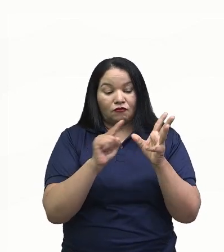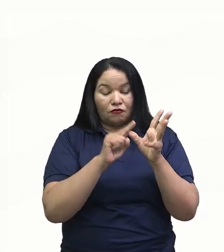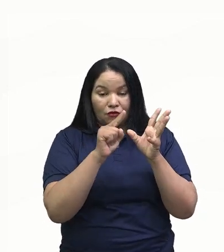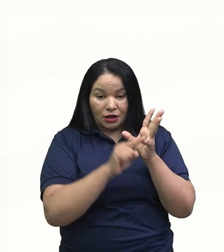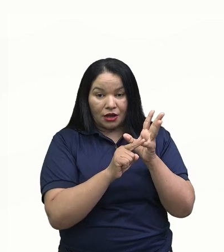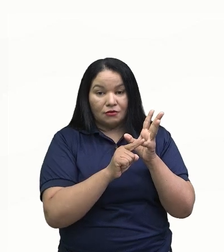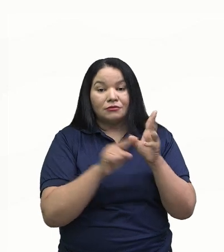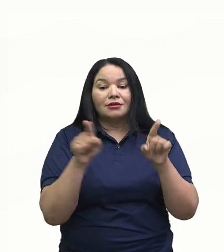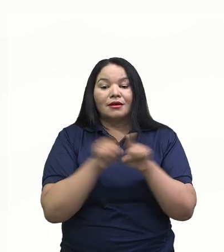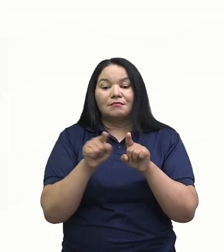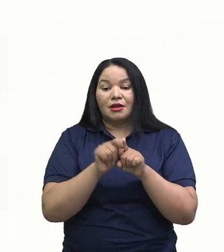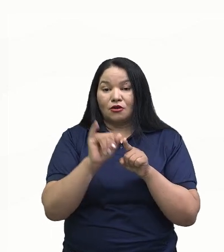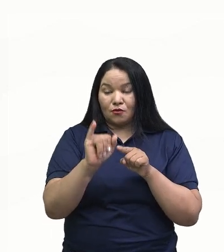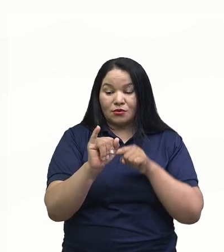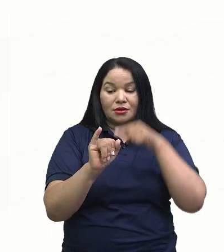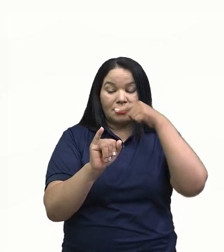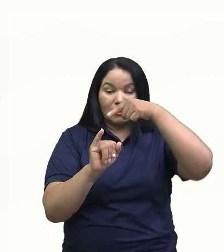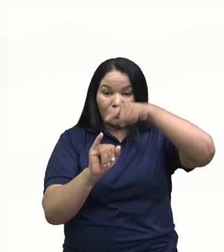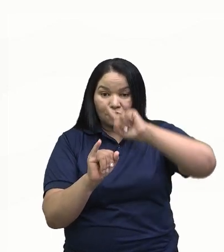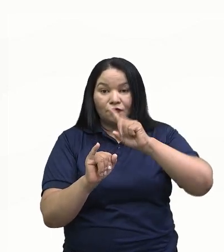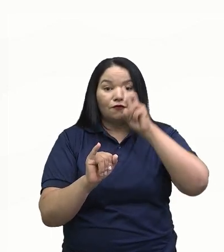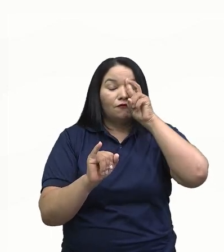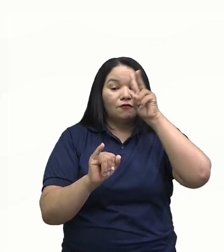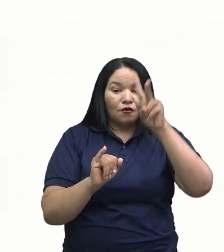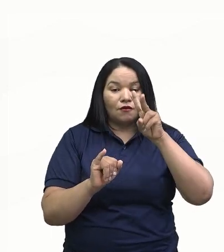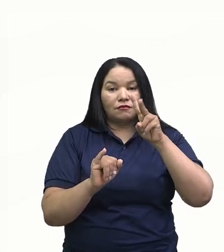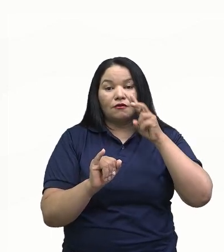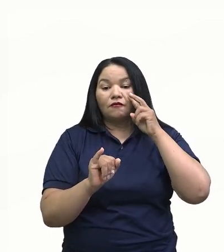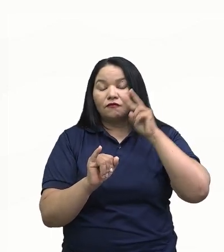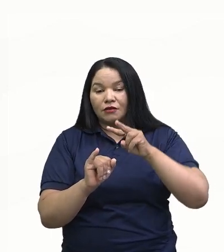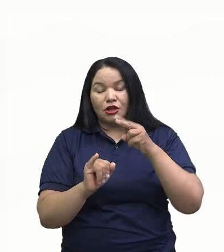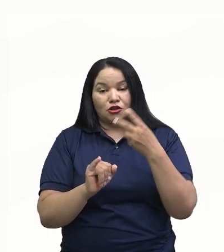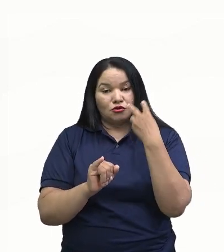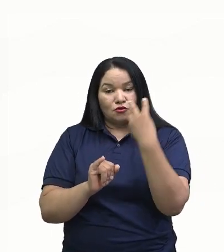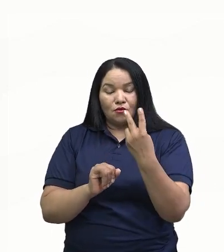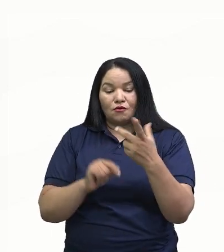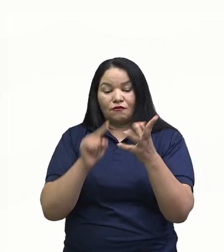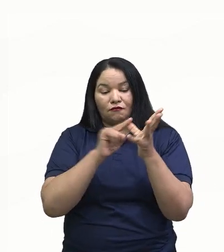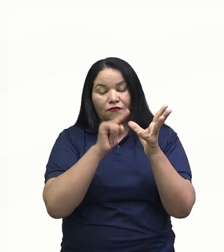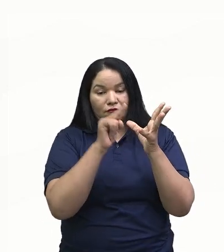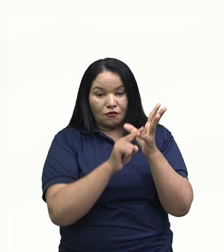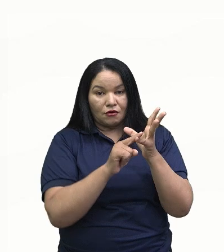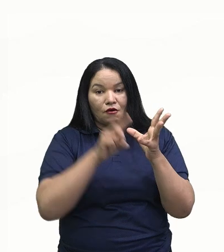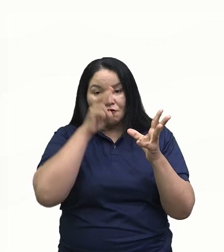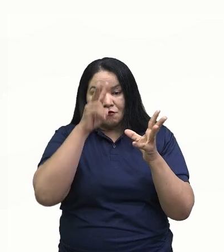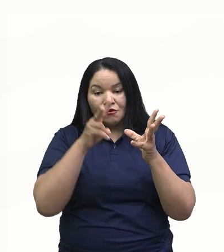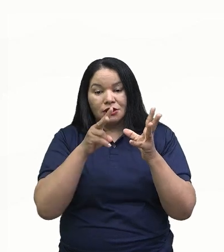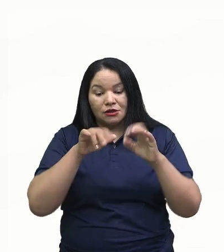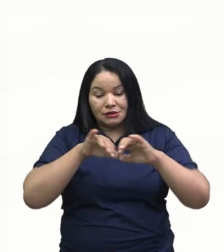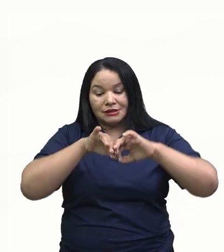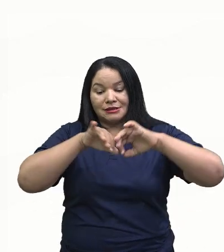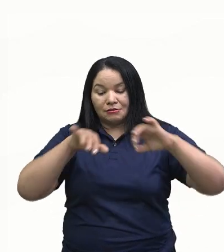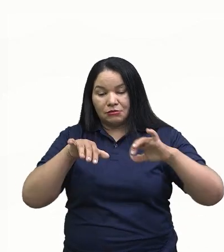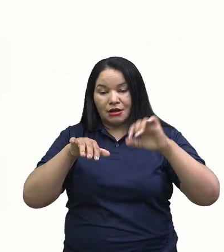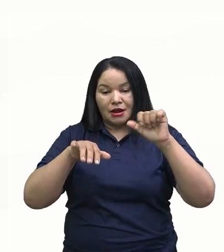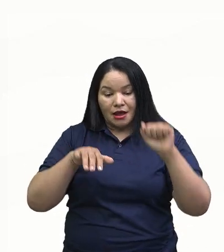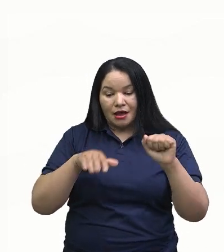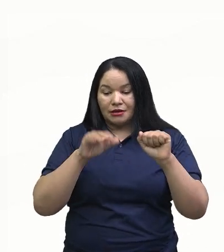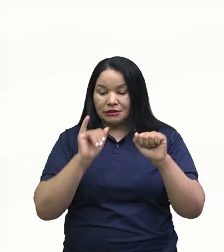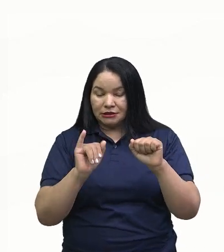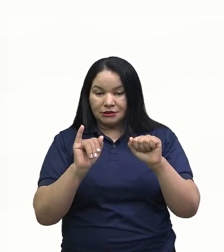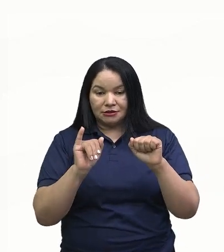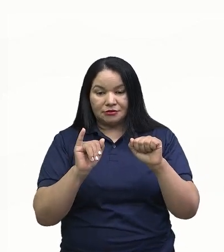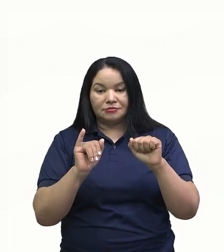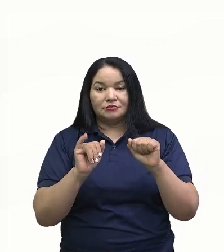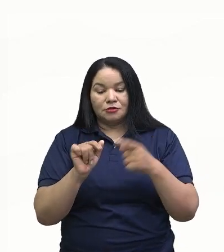que também é tônico. Então, como nós temos duas vogais tônicas, o A vai ficar separado do I, e o I